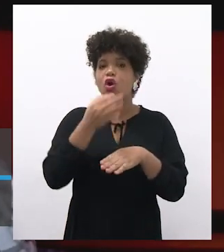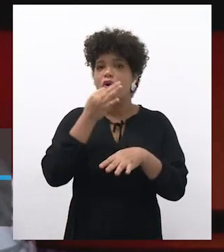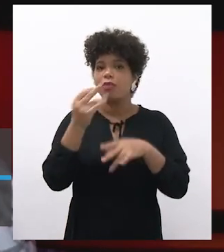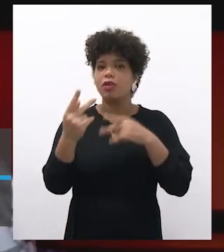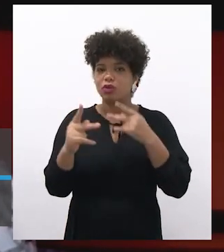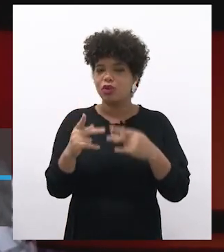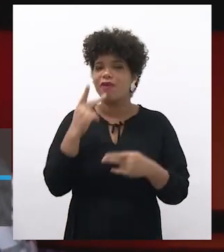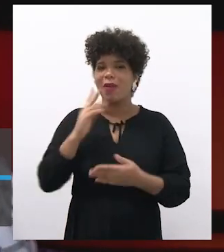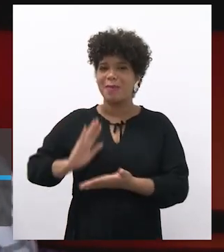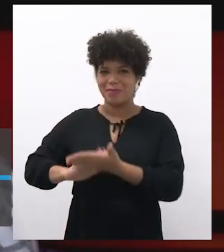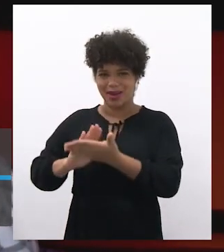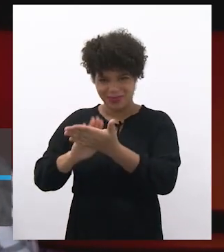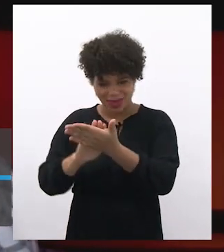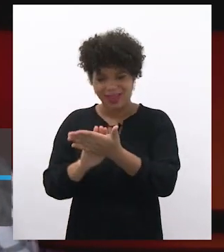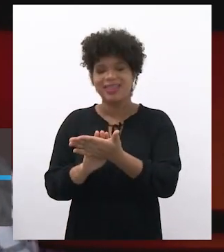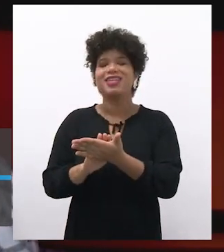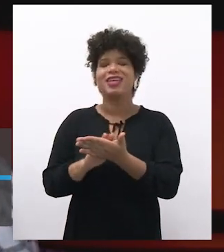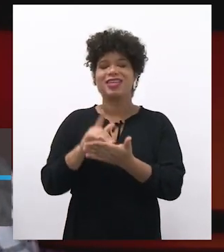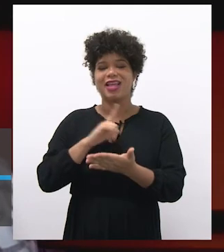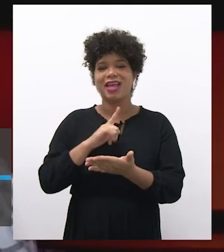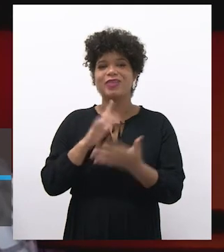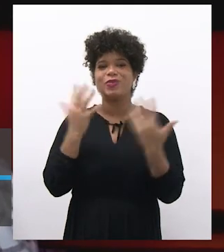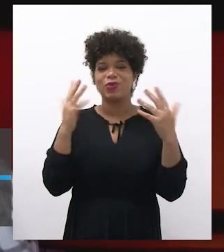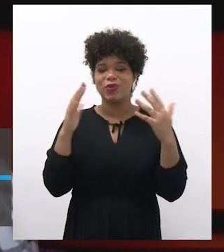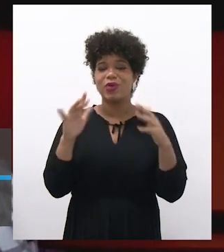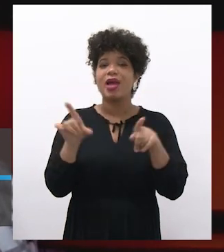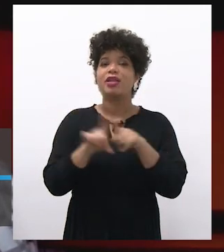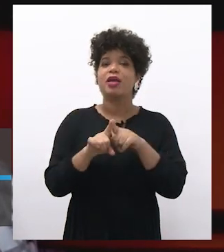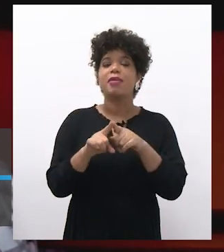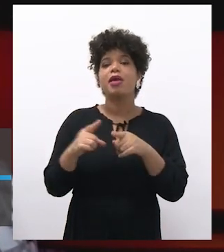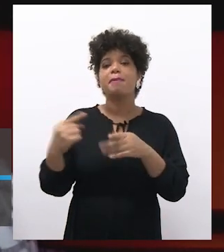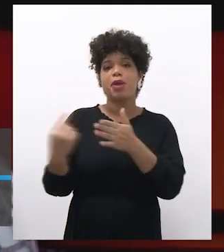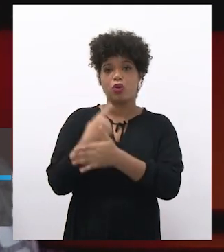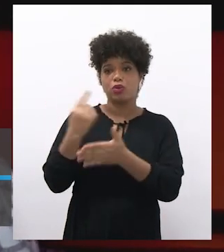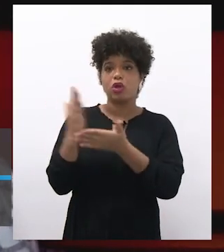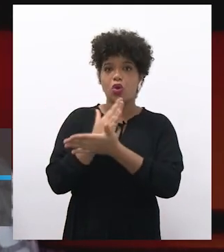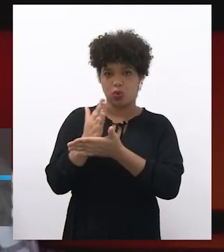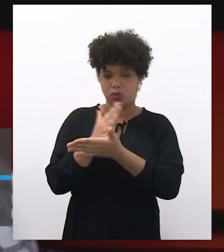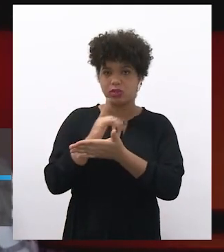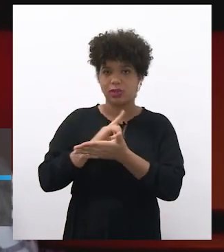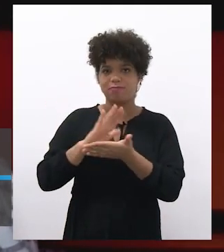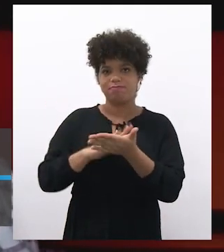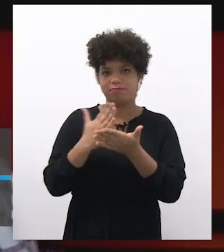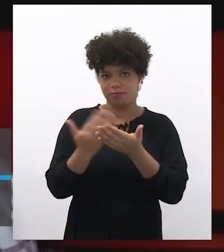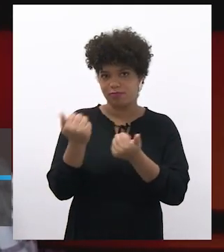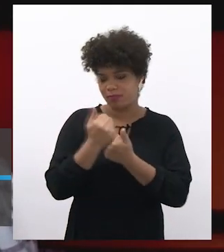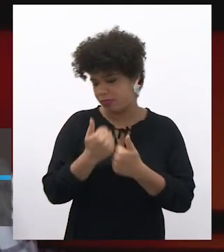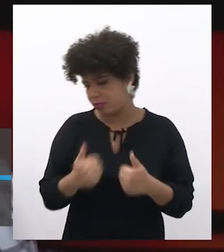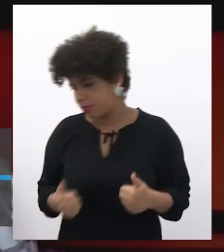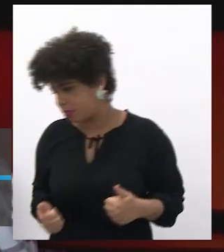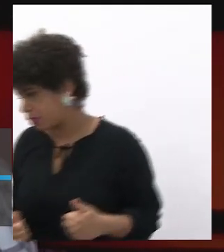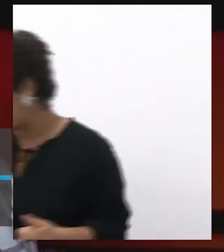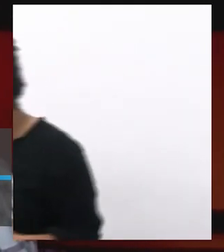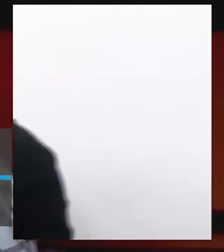ela tem alguma pergunta já, ou se tem alguma interação em relação a esse primeiro momento.